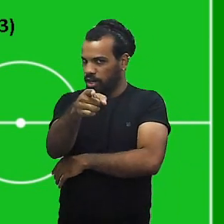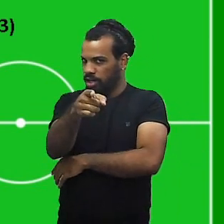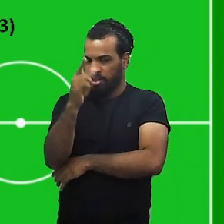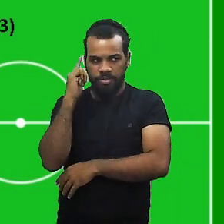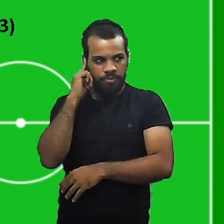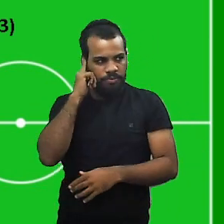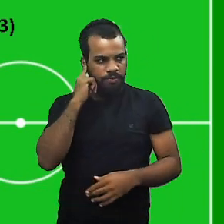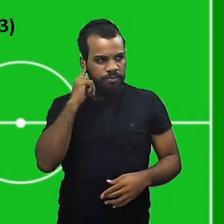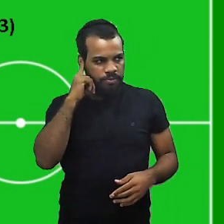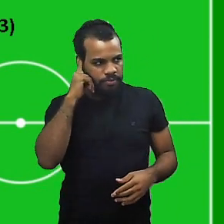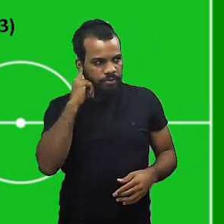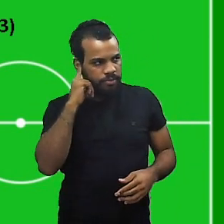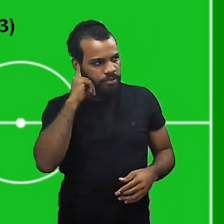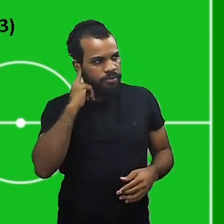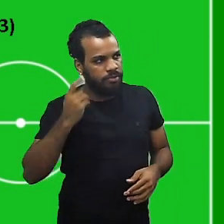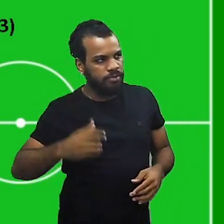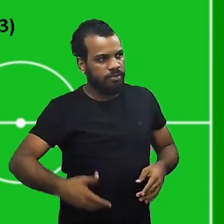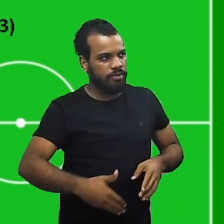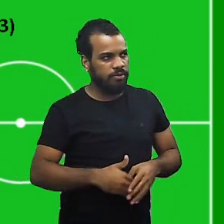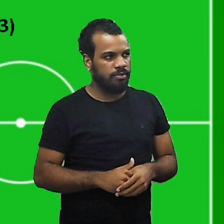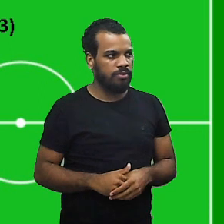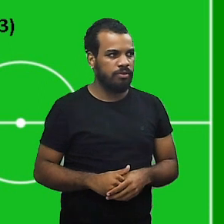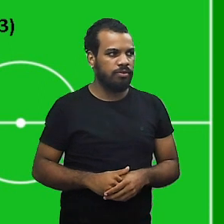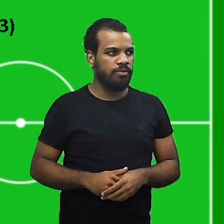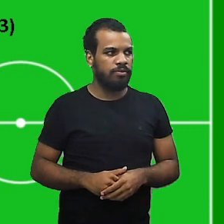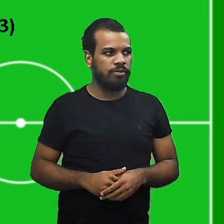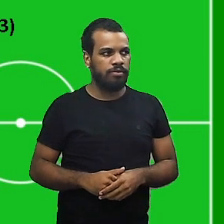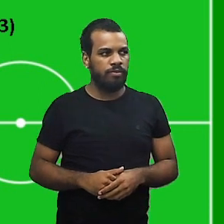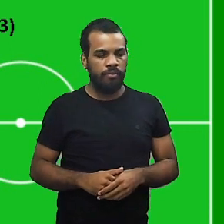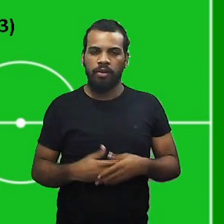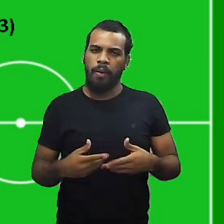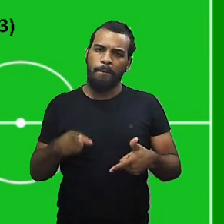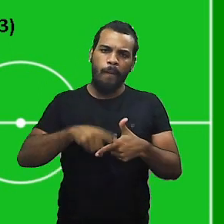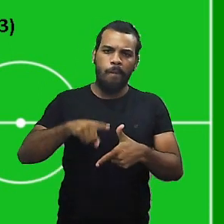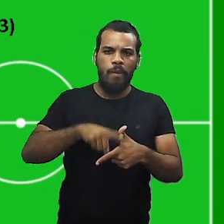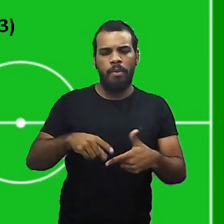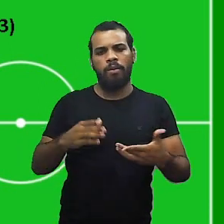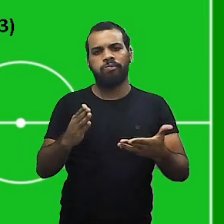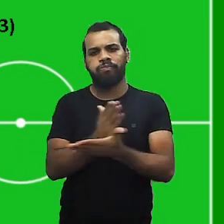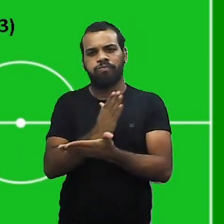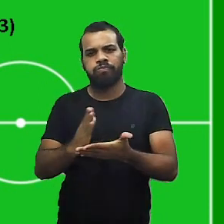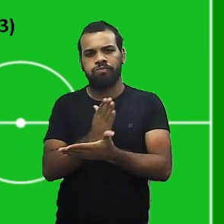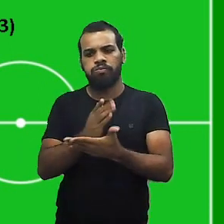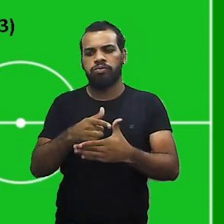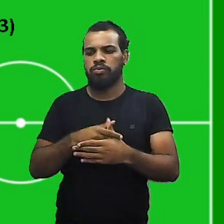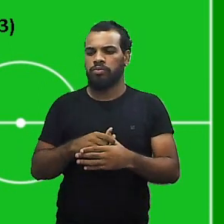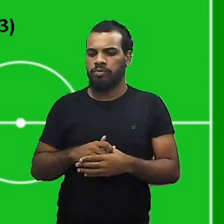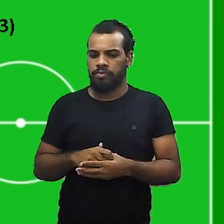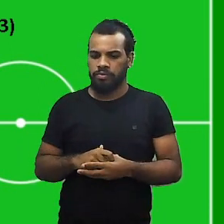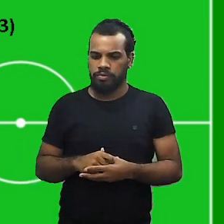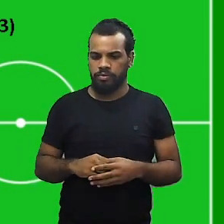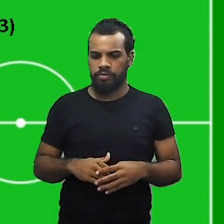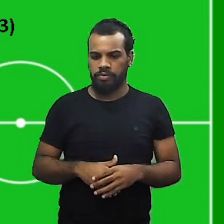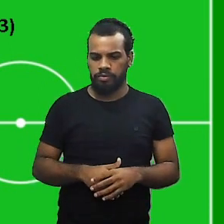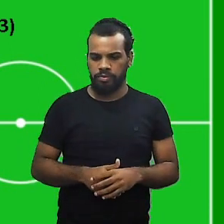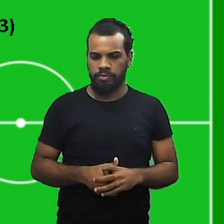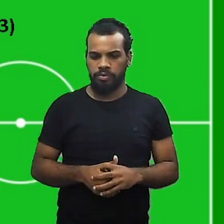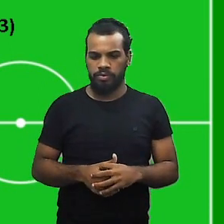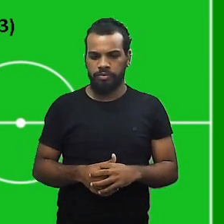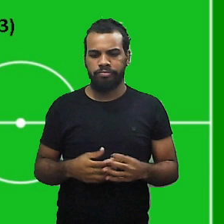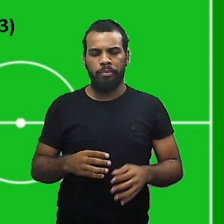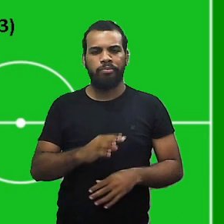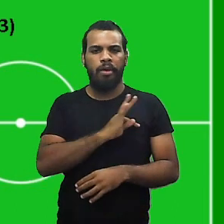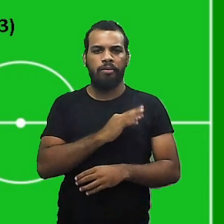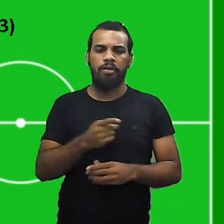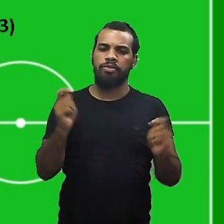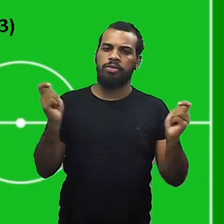gente aplicando através da resolução de alguns problemas e também vendo isso de forma técnica, tá